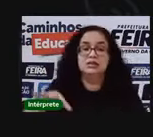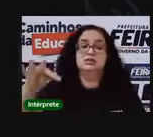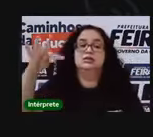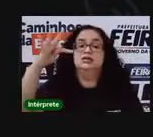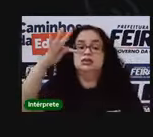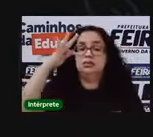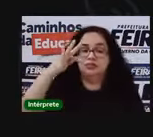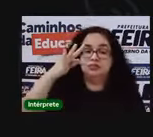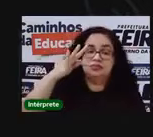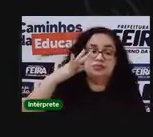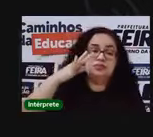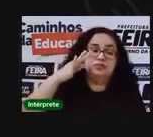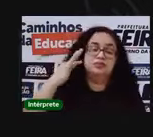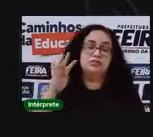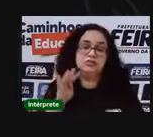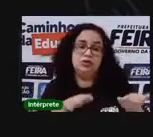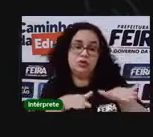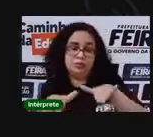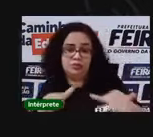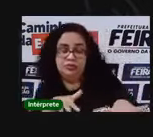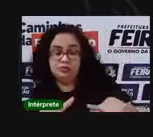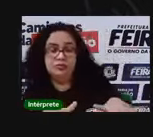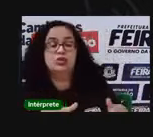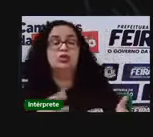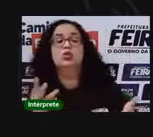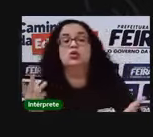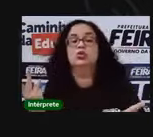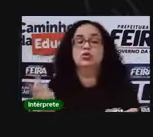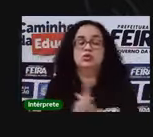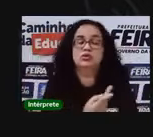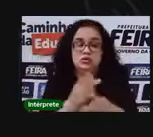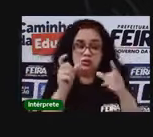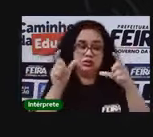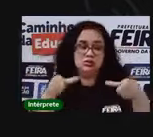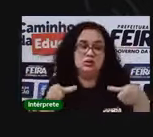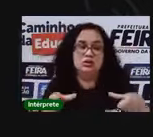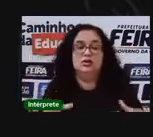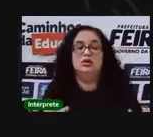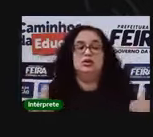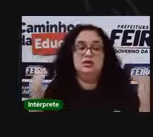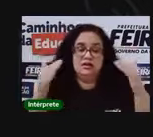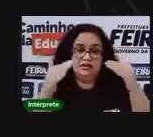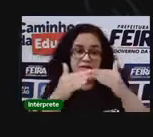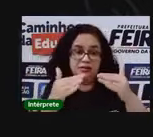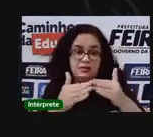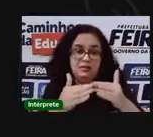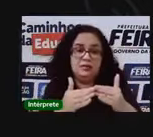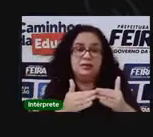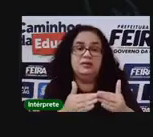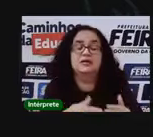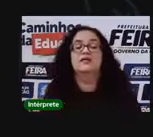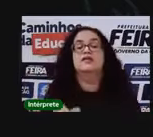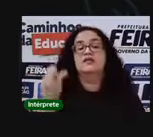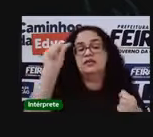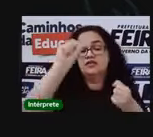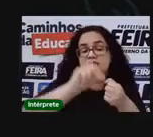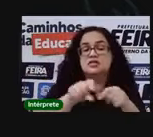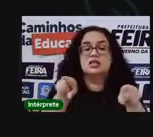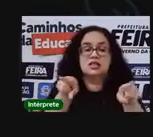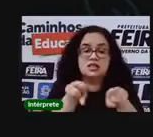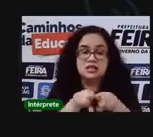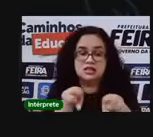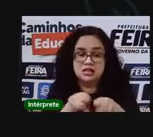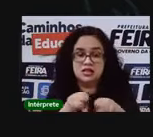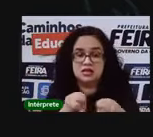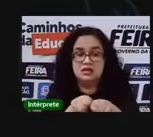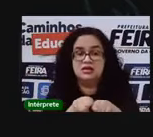a esses movimentos que estejam acontecendo no lugar, no bairro que a gente mora, e a gente fazer também doação, assim,